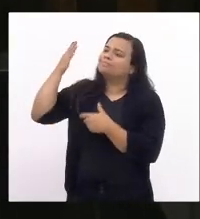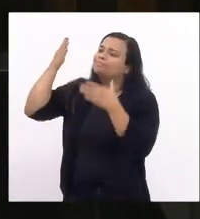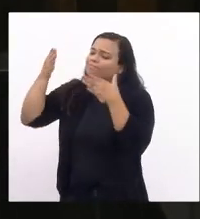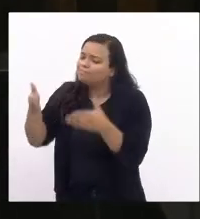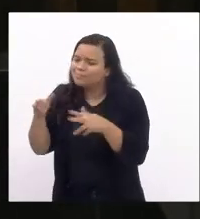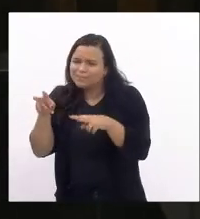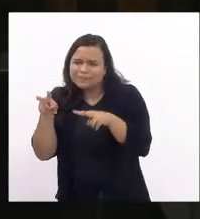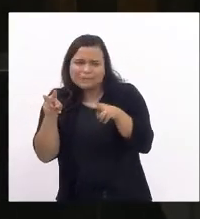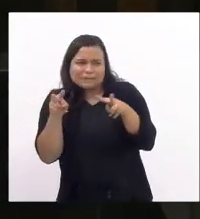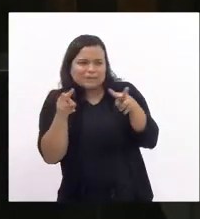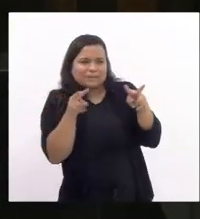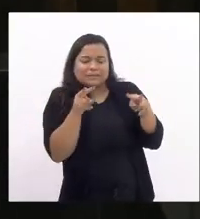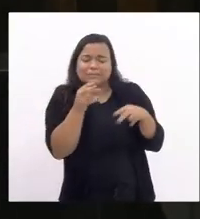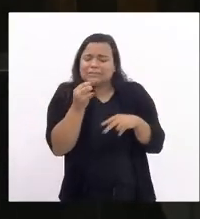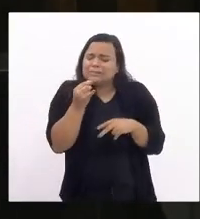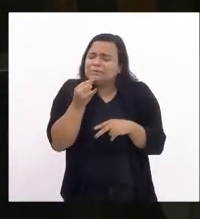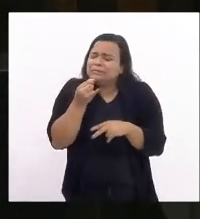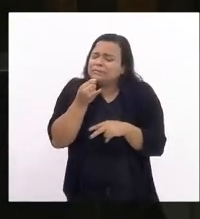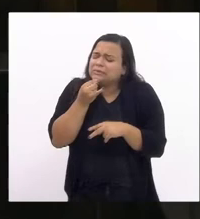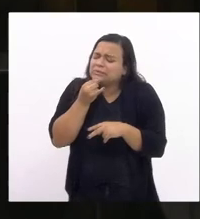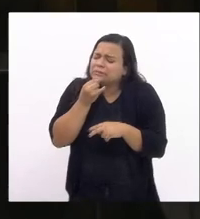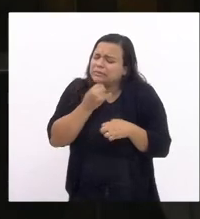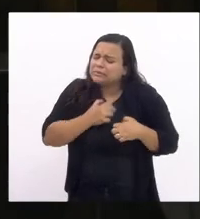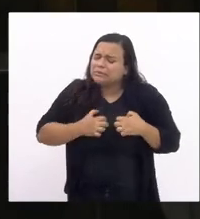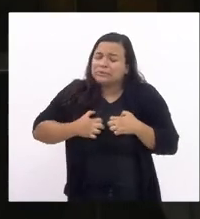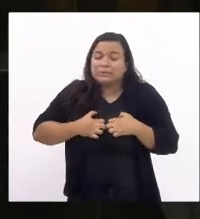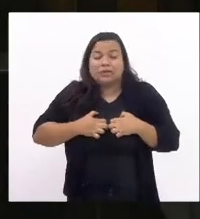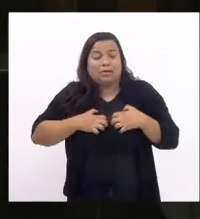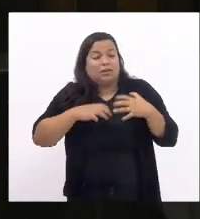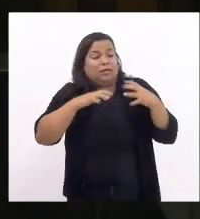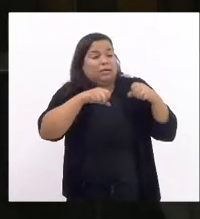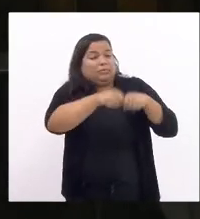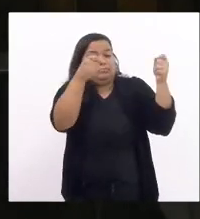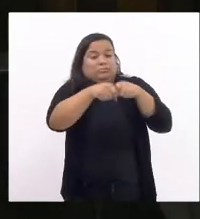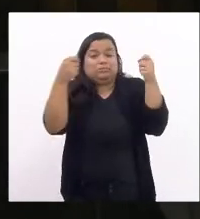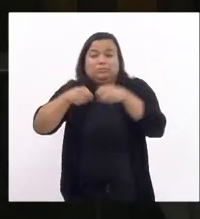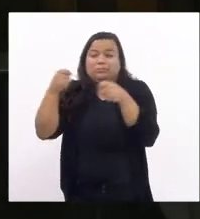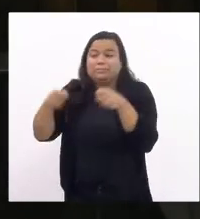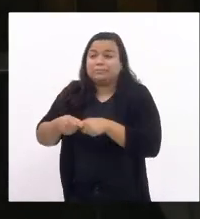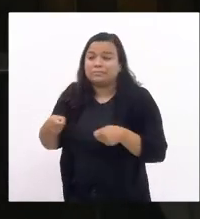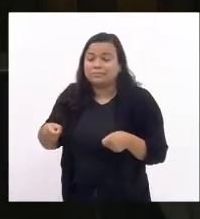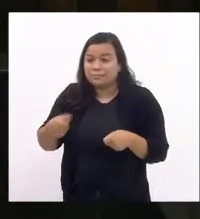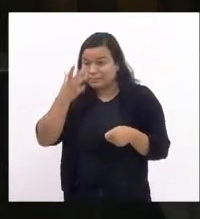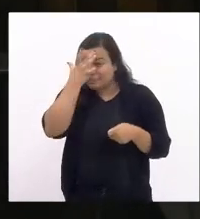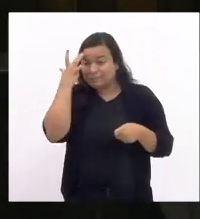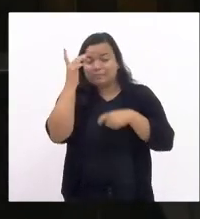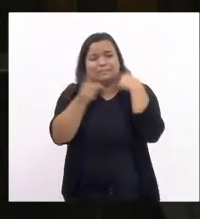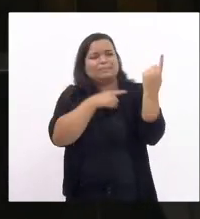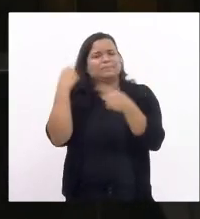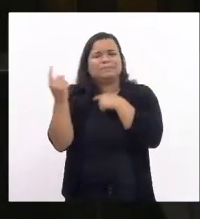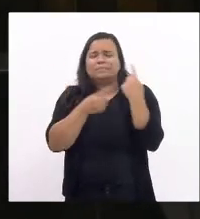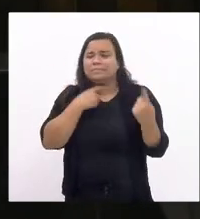muito triste de destruição, de perda de vidas humanas,